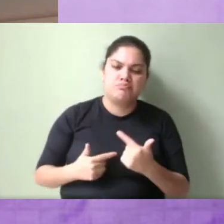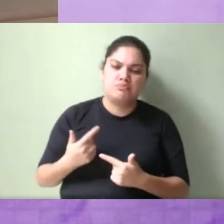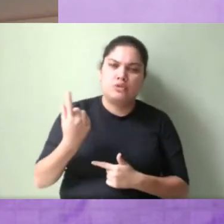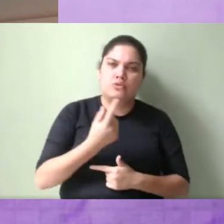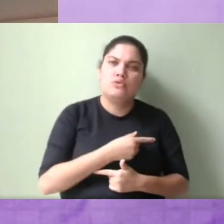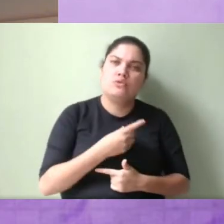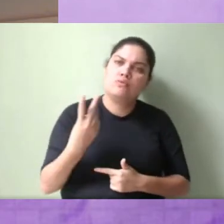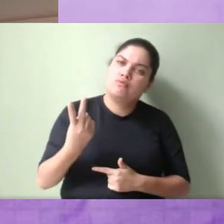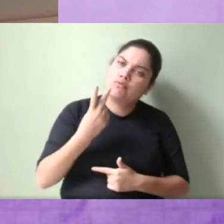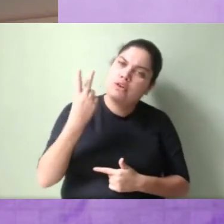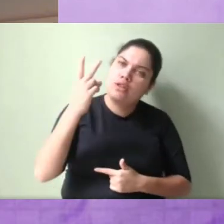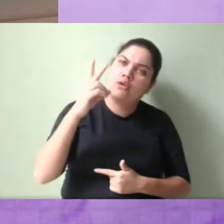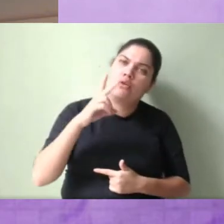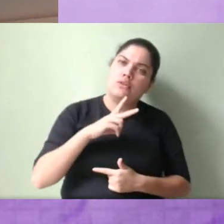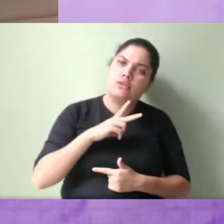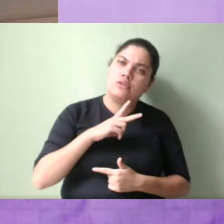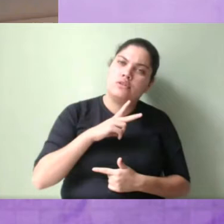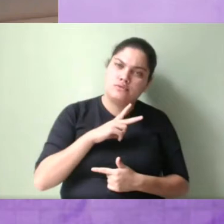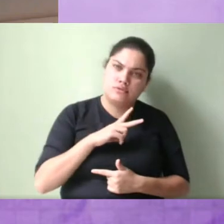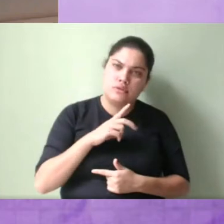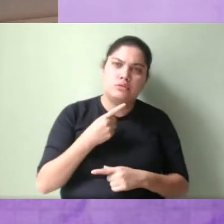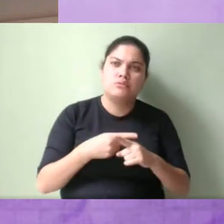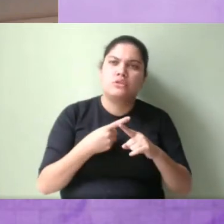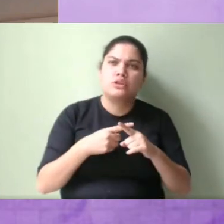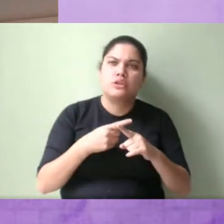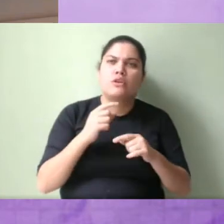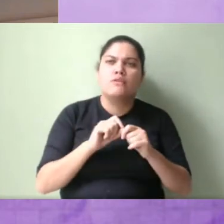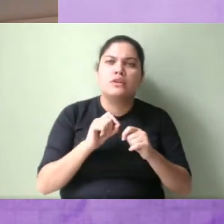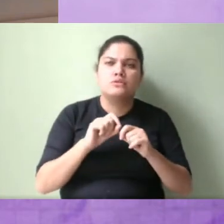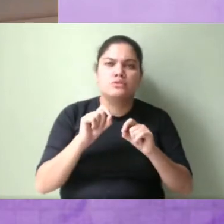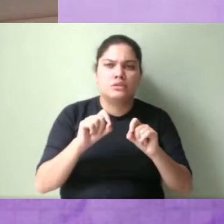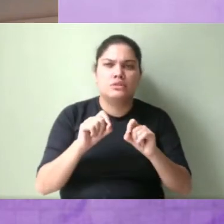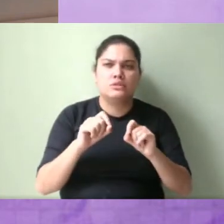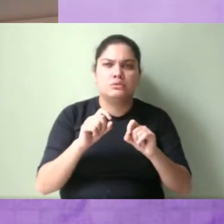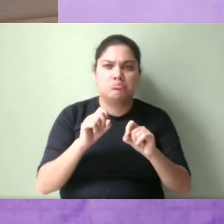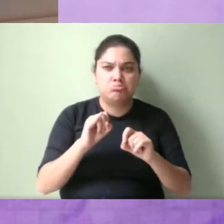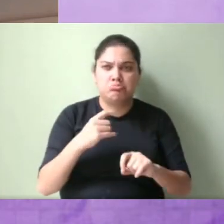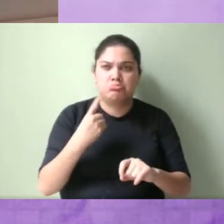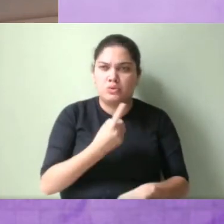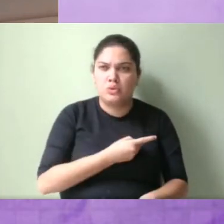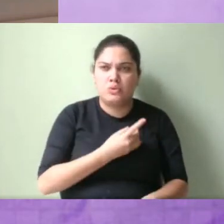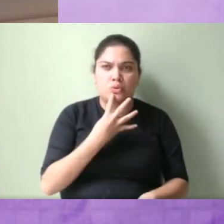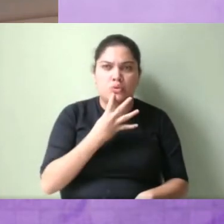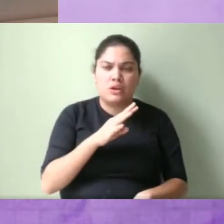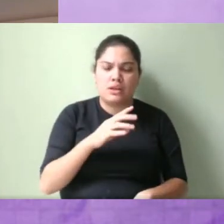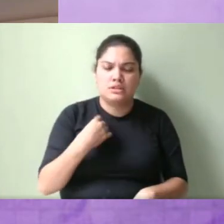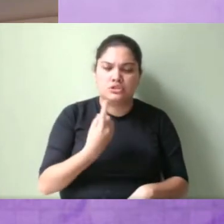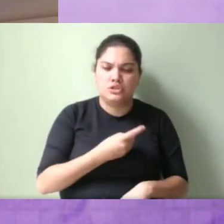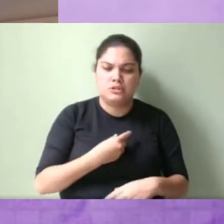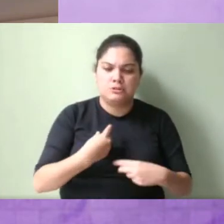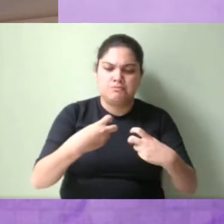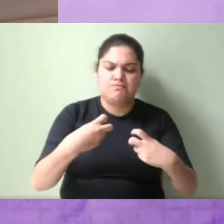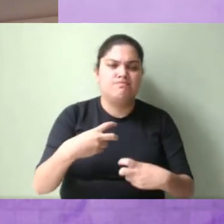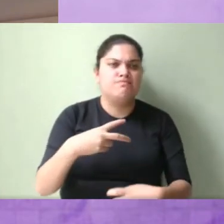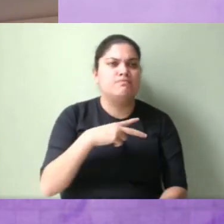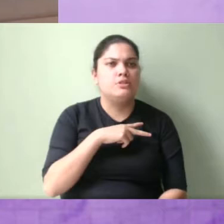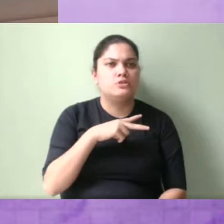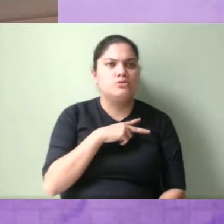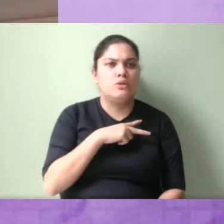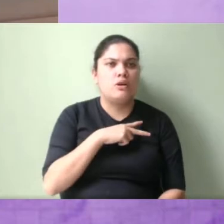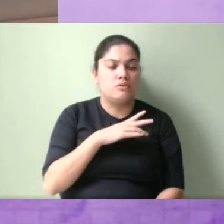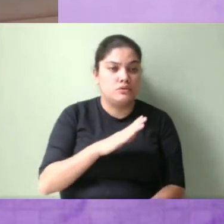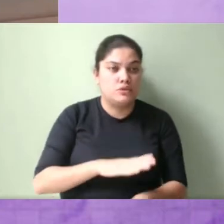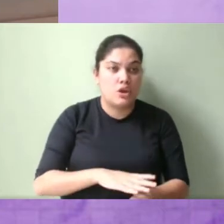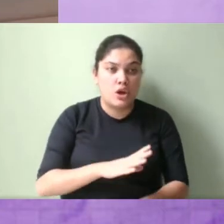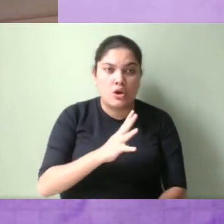até onde eu sinto que posso ir com elas. Aí é cada um de nós o tempo inteiro trabalhar os nossos valores individuais. Por